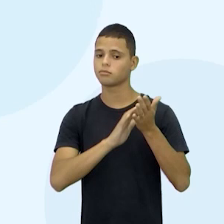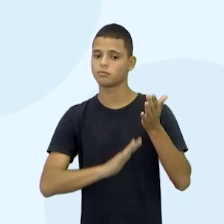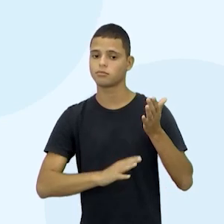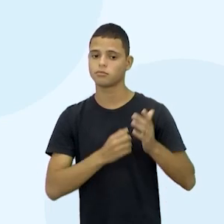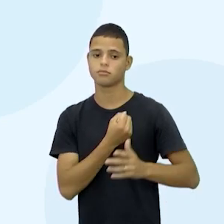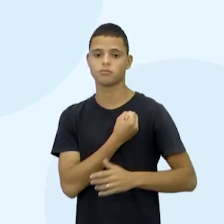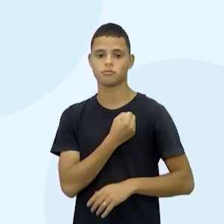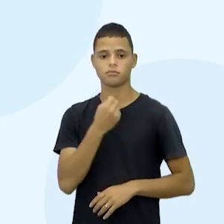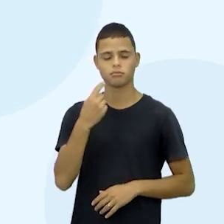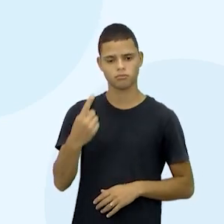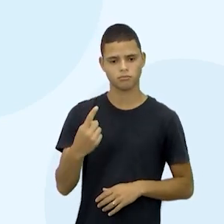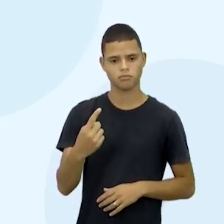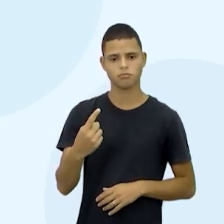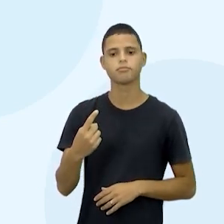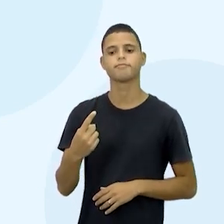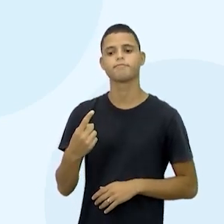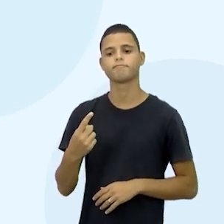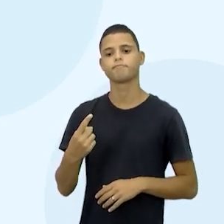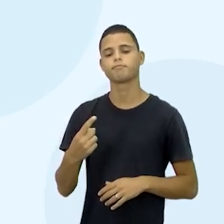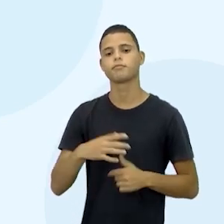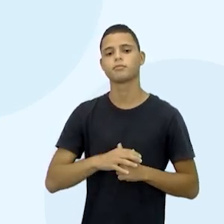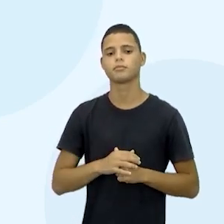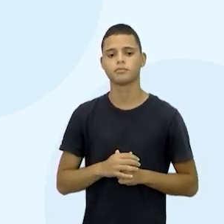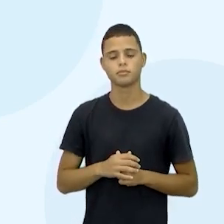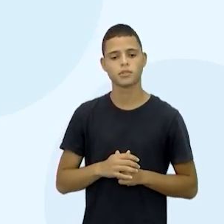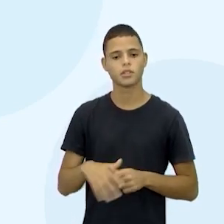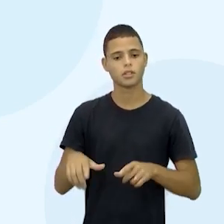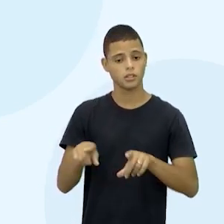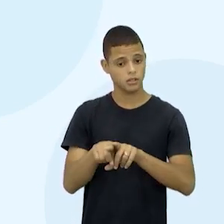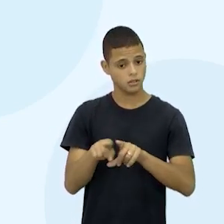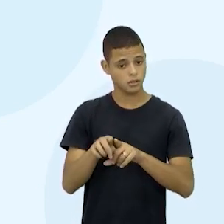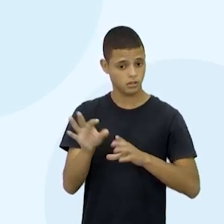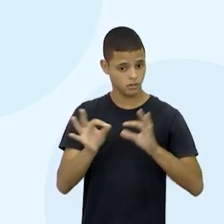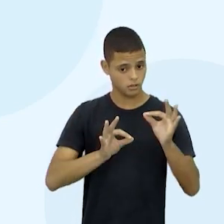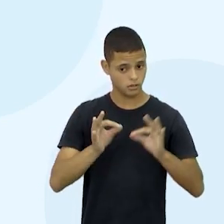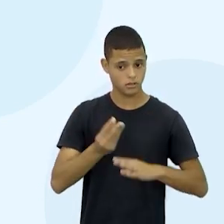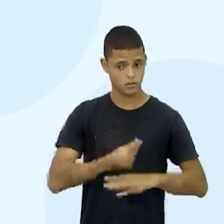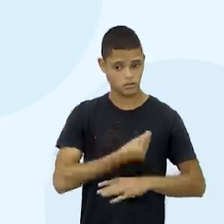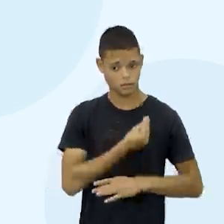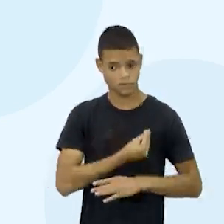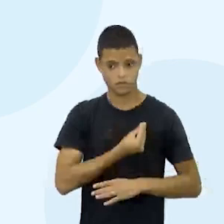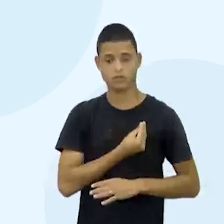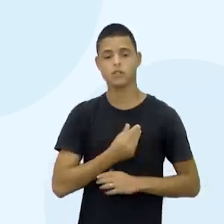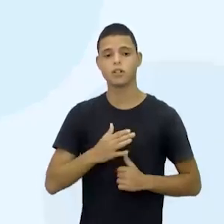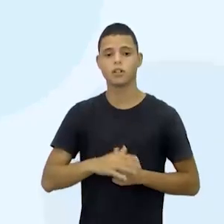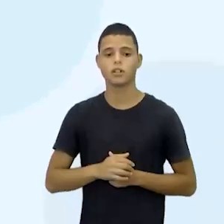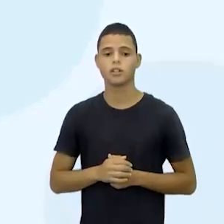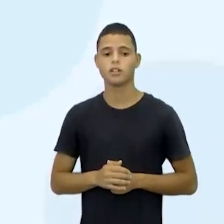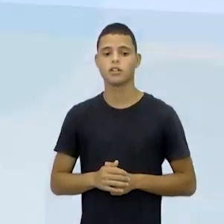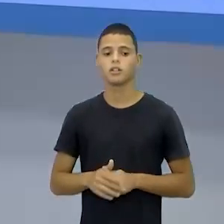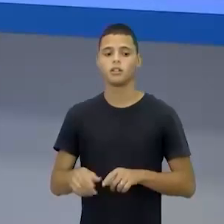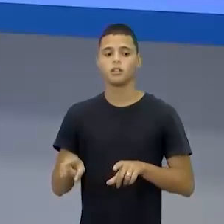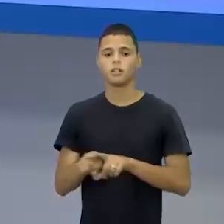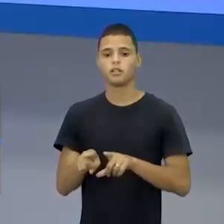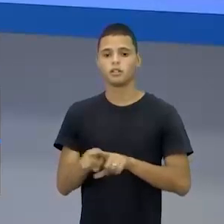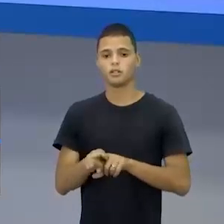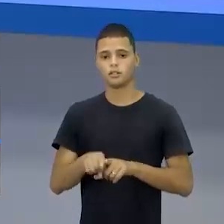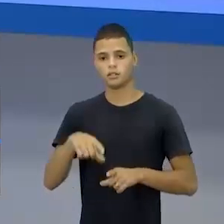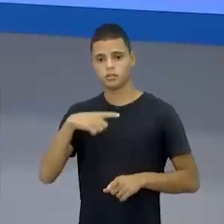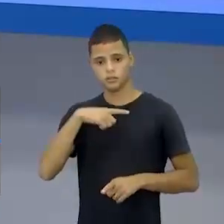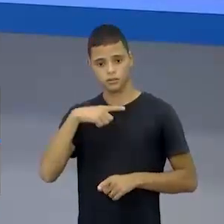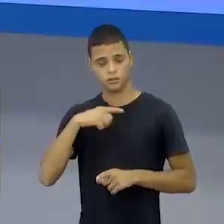estimaram para a concretização do seu projeto de vida. Ah, na atividade 1 eles colocaram na tabela tudo que eles